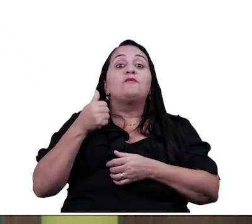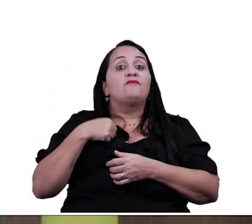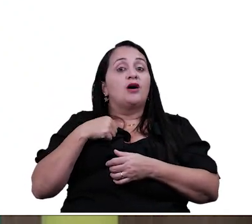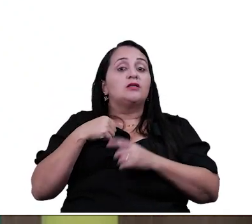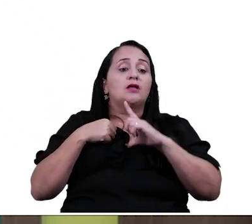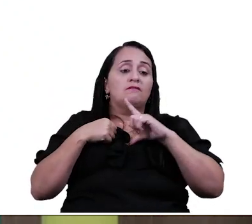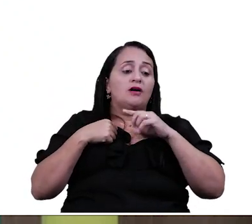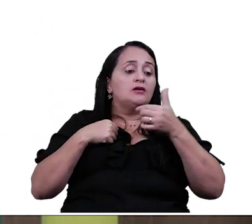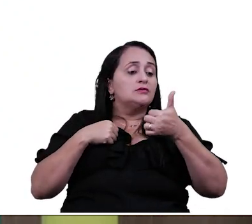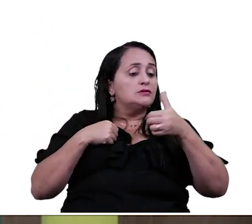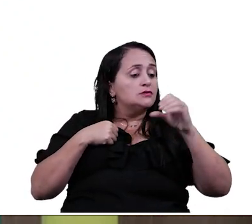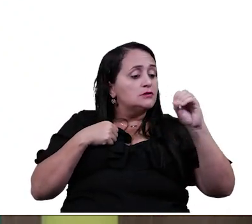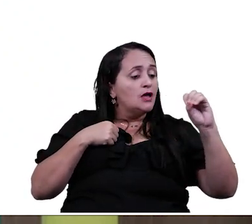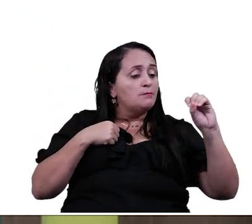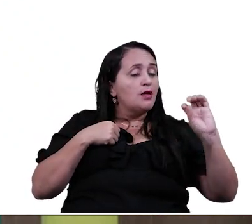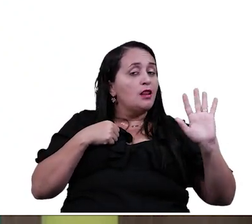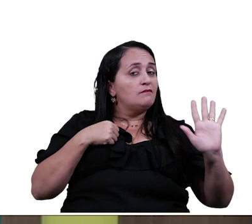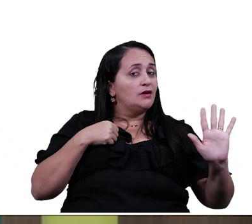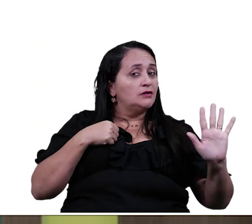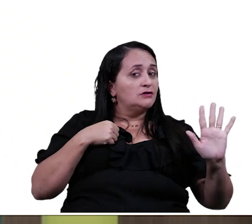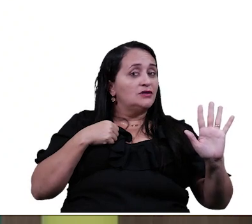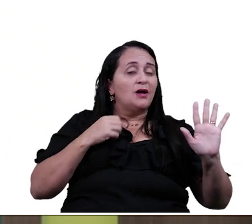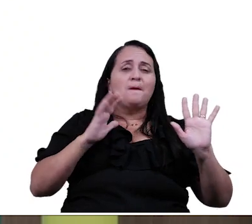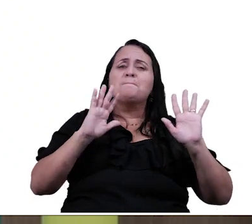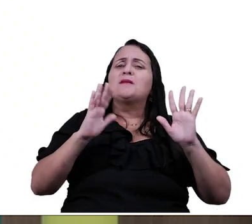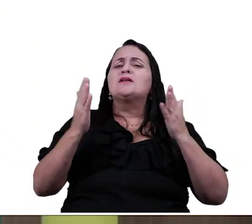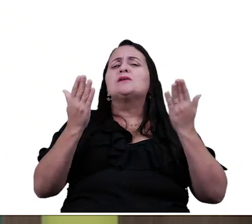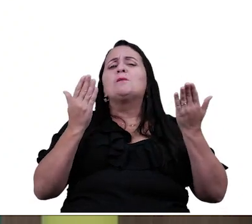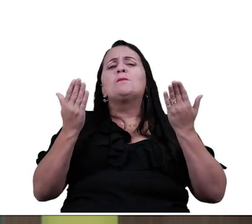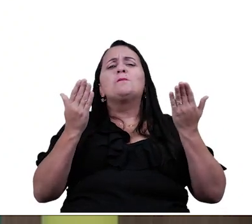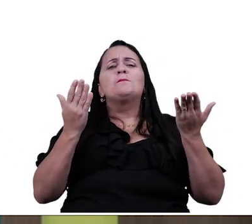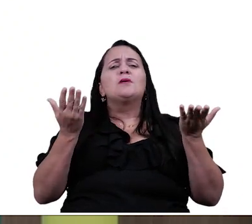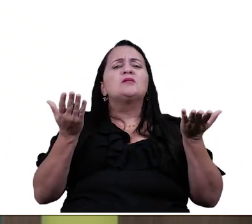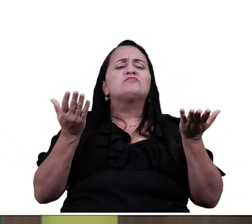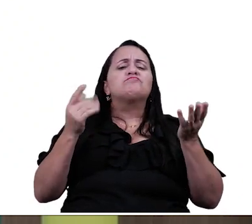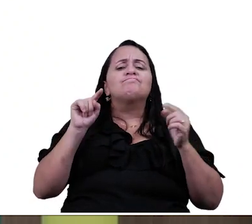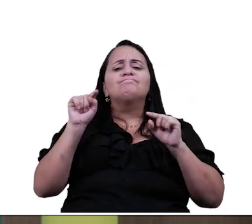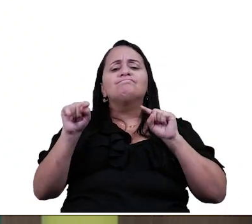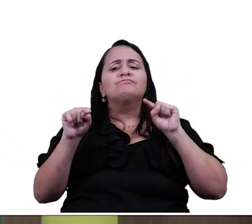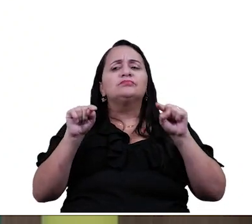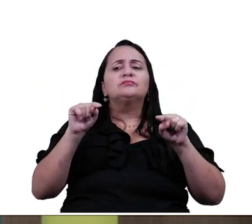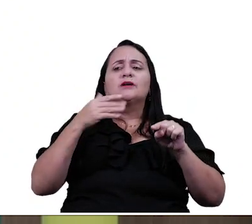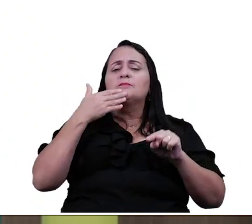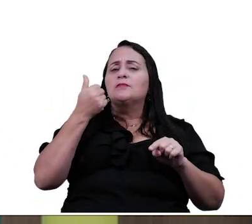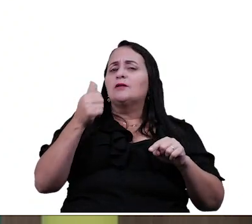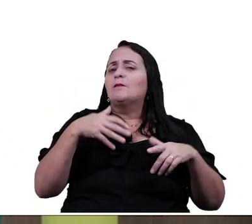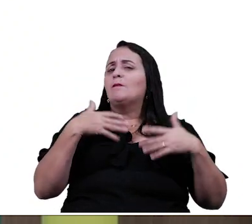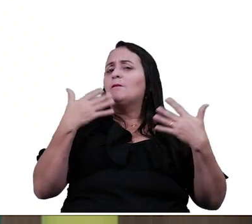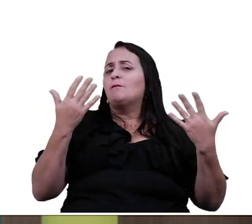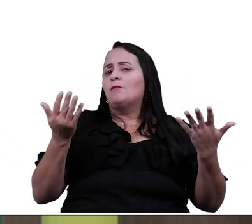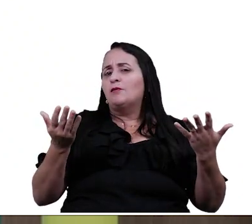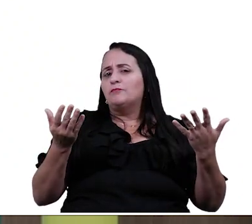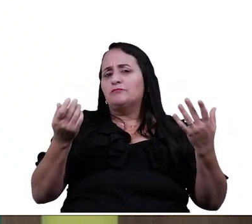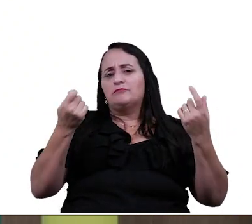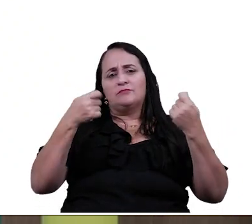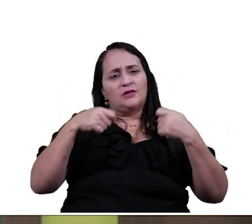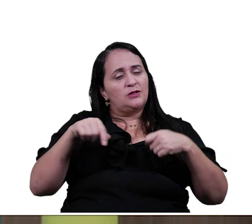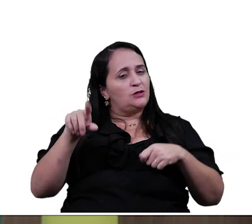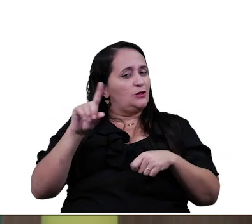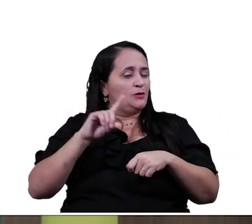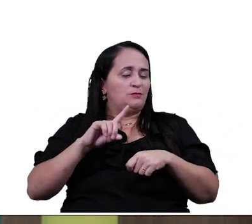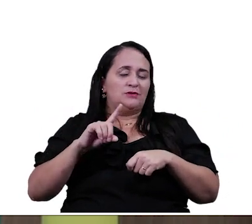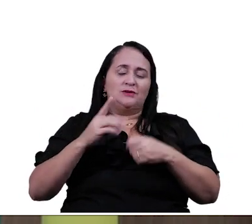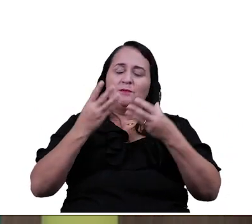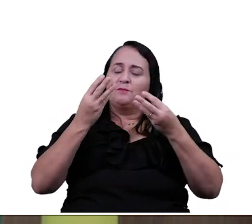aí, qual das duas é melhor? Vamos usar aqui, a gente nem precisa fazer muita conta de matemática,